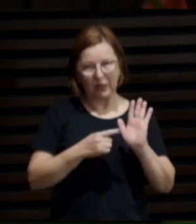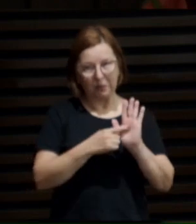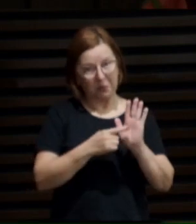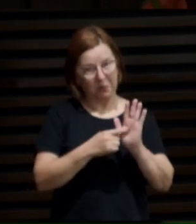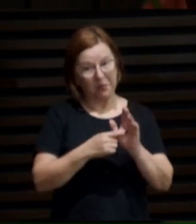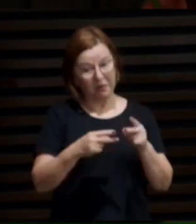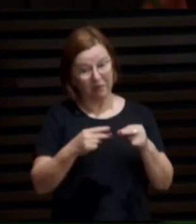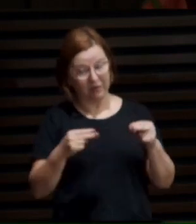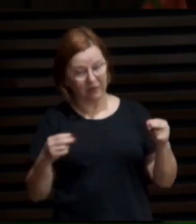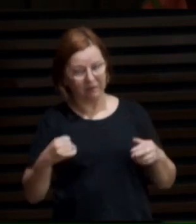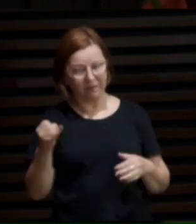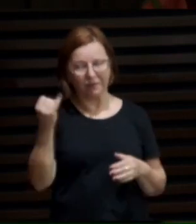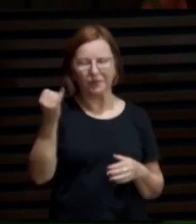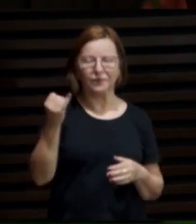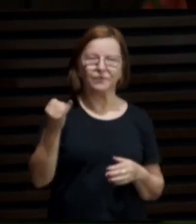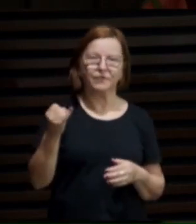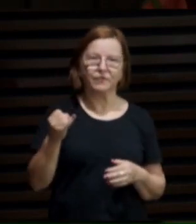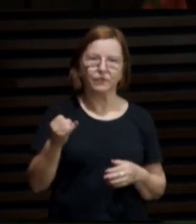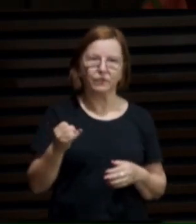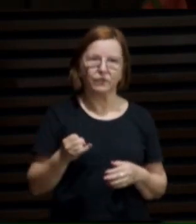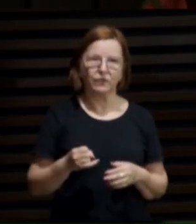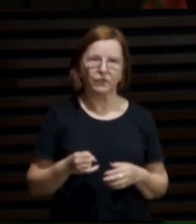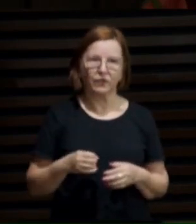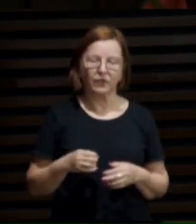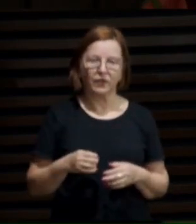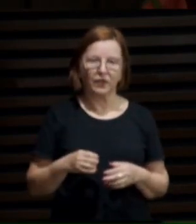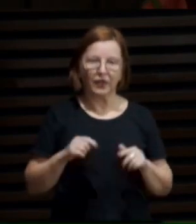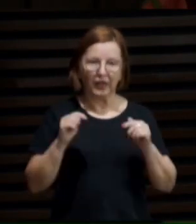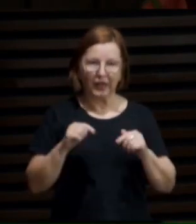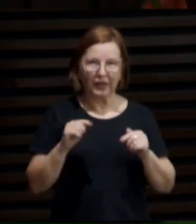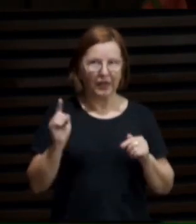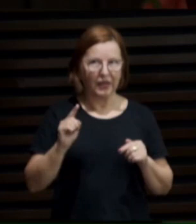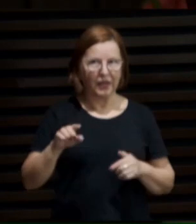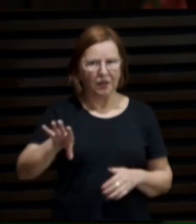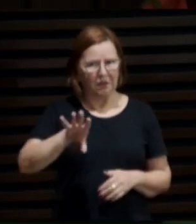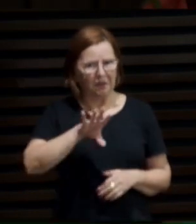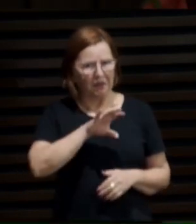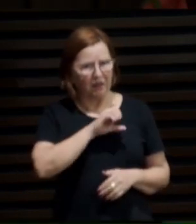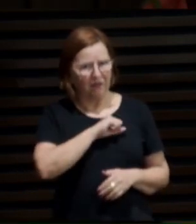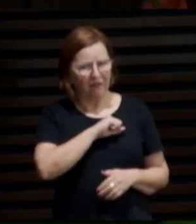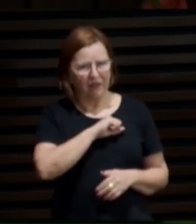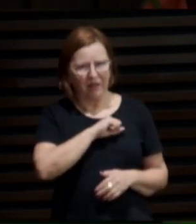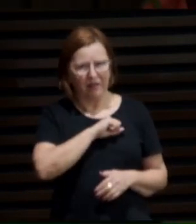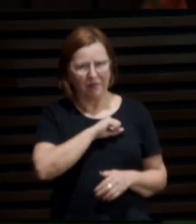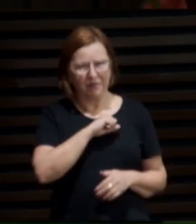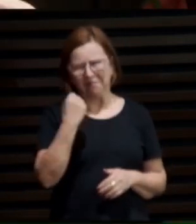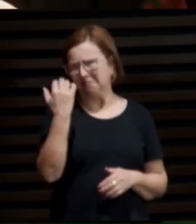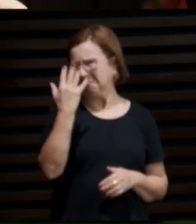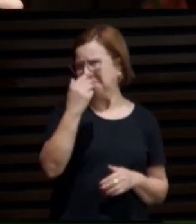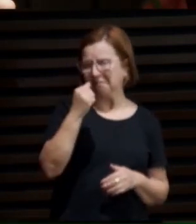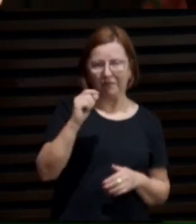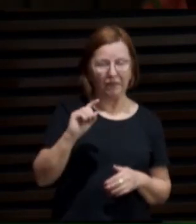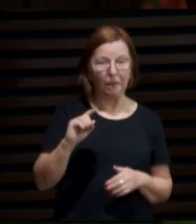atenção. Ele está dizendo que aqui não é um amor romântico, não é um amor de